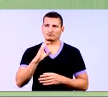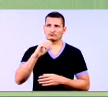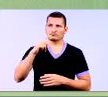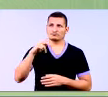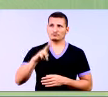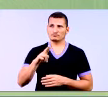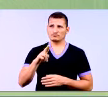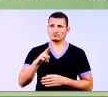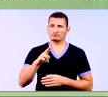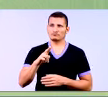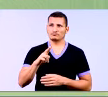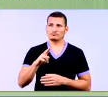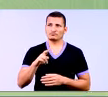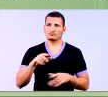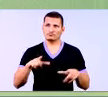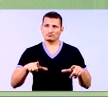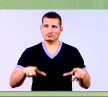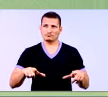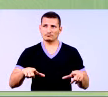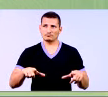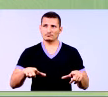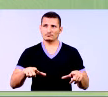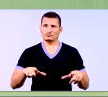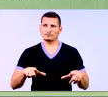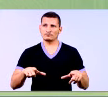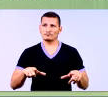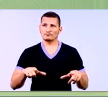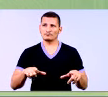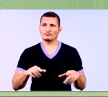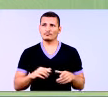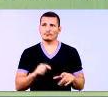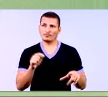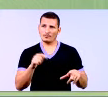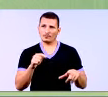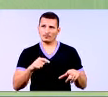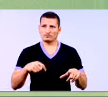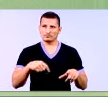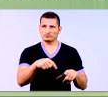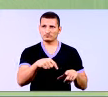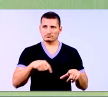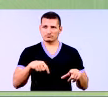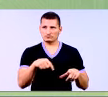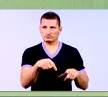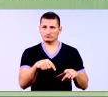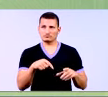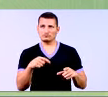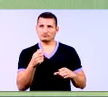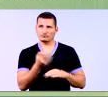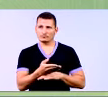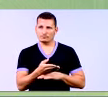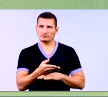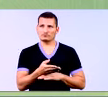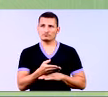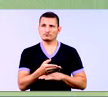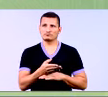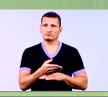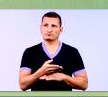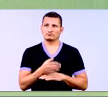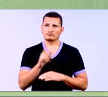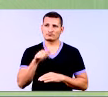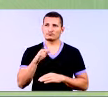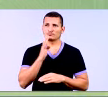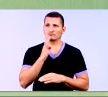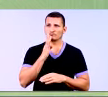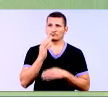da placa-mãe. Esse barramento externo do processador, quando ele foi conectado na placa-mãe, é conhecido no